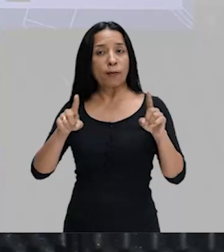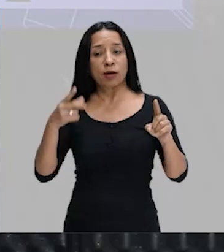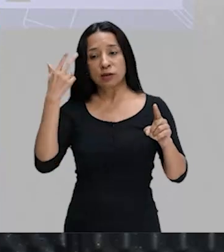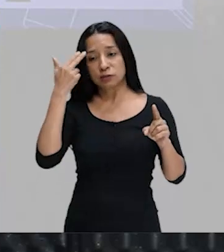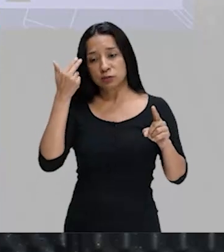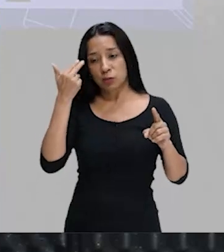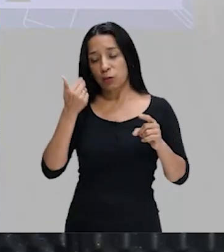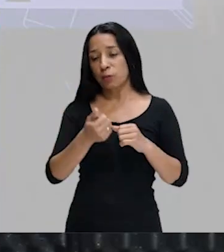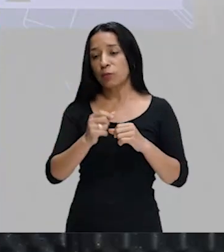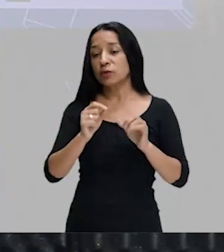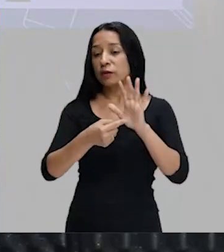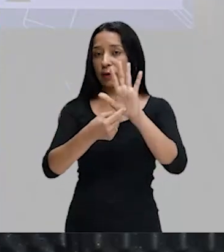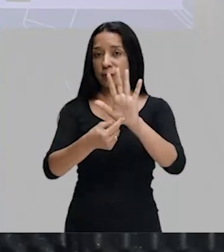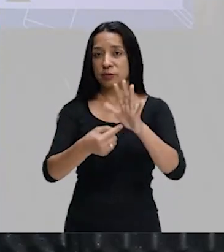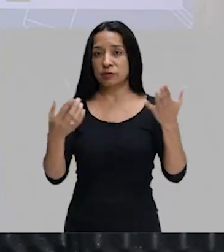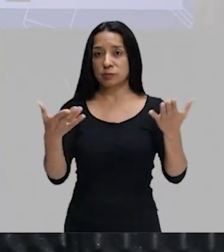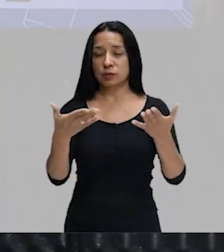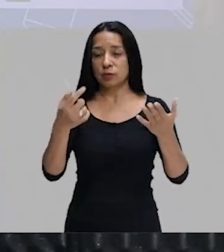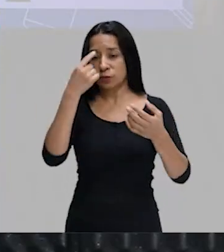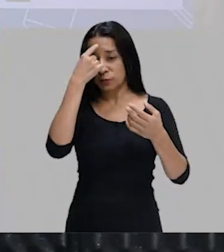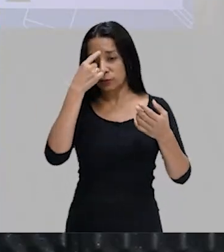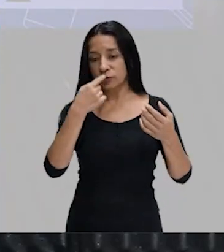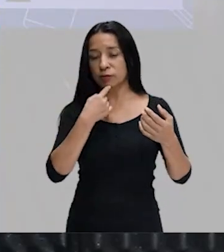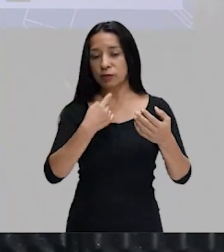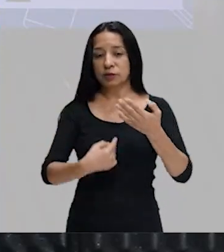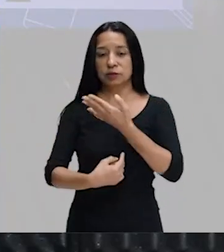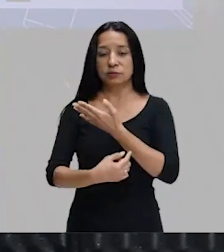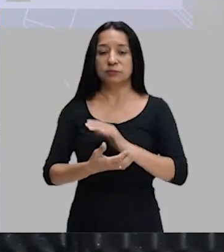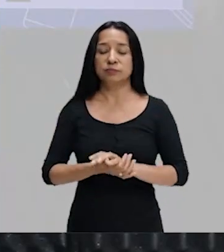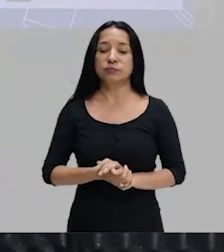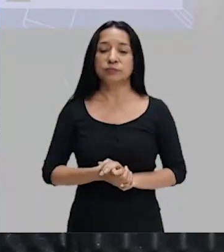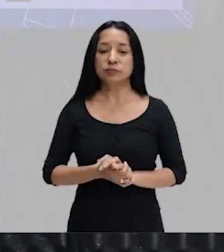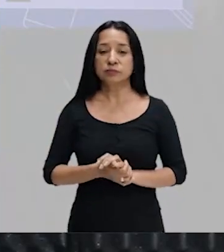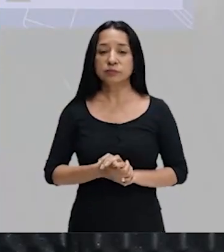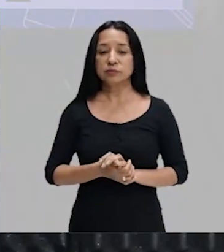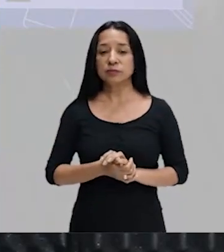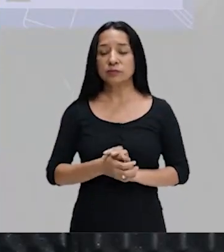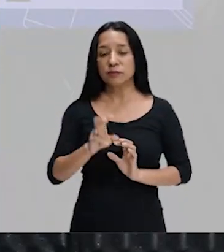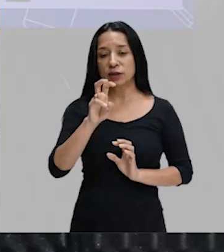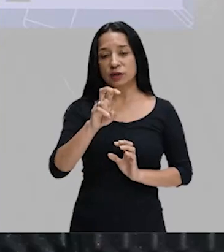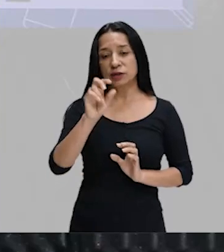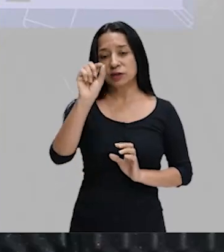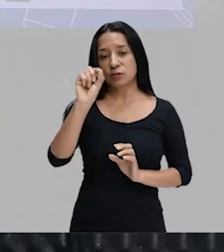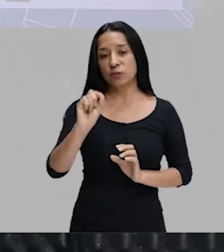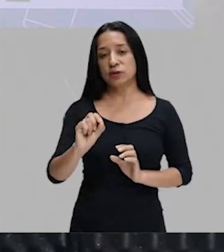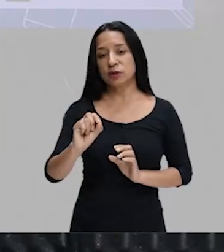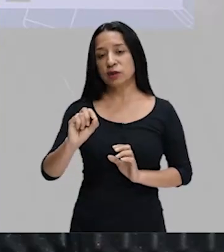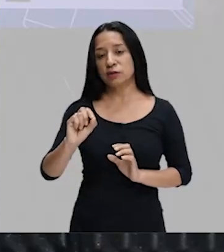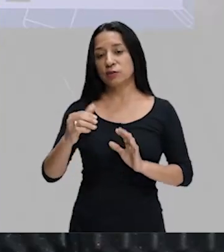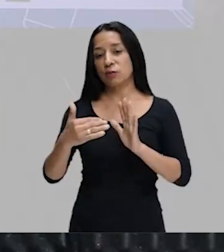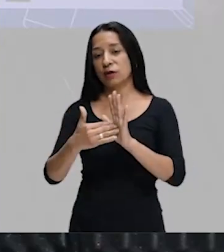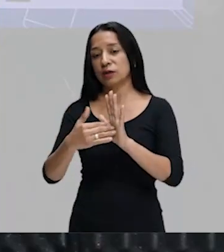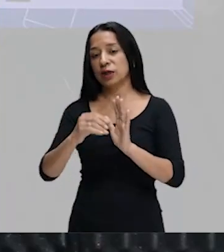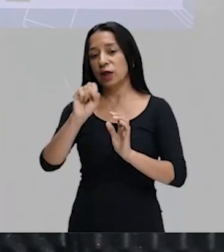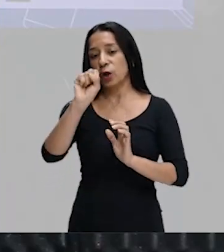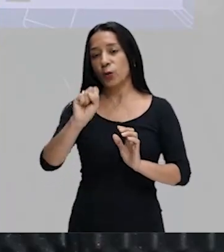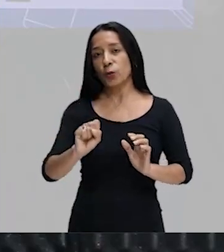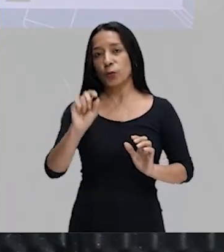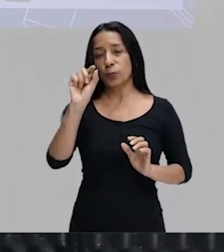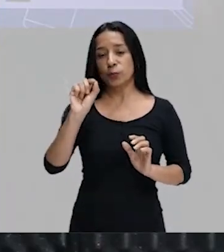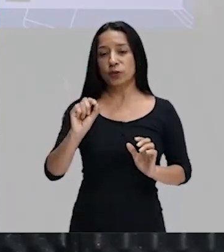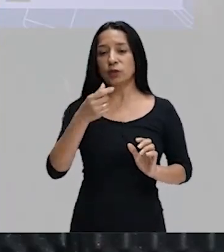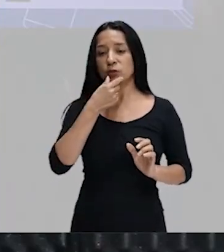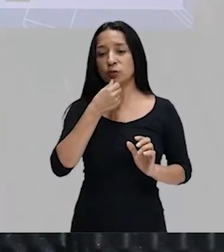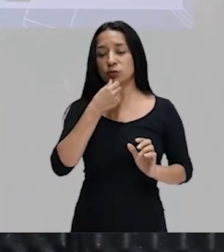5% a 8% dos homens e 0,04% das mulheres apresentam